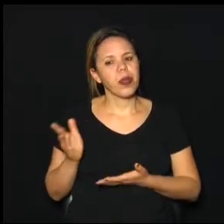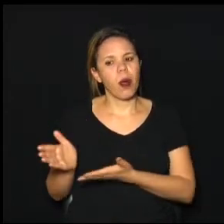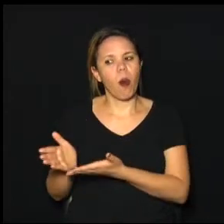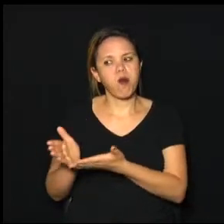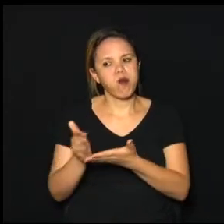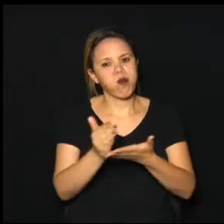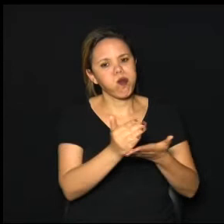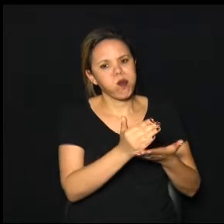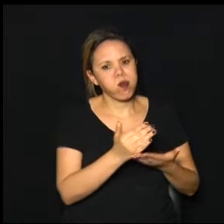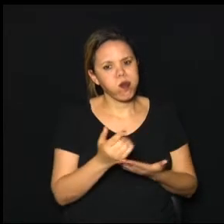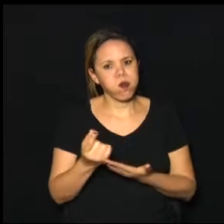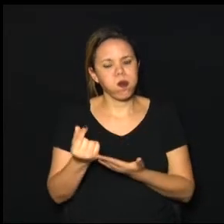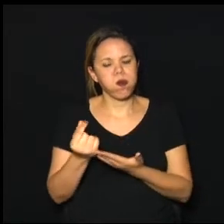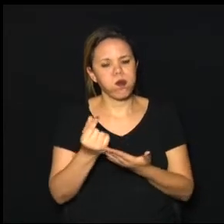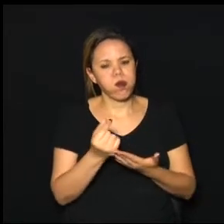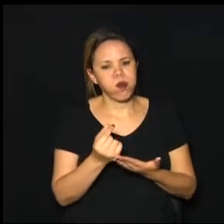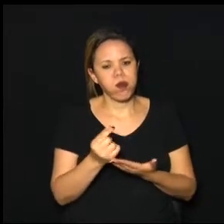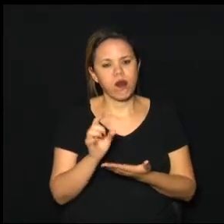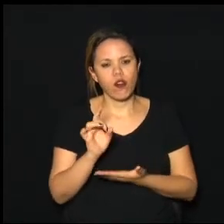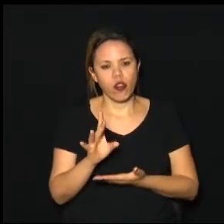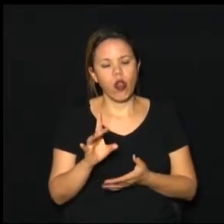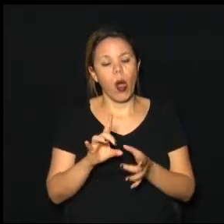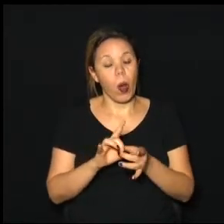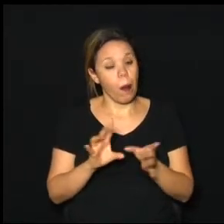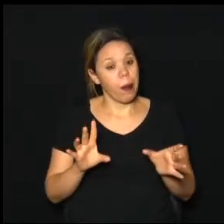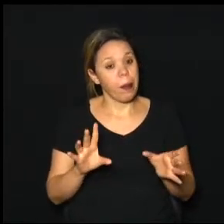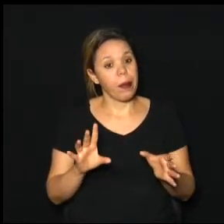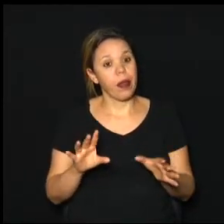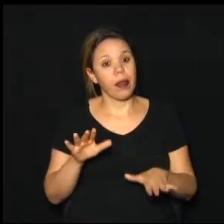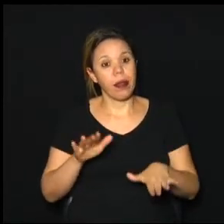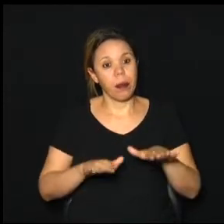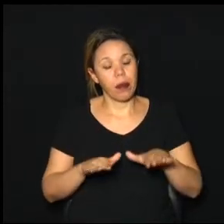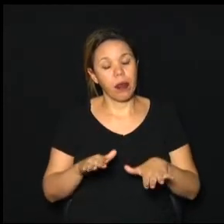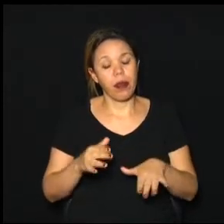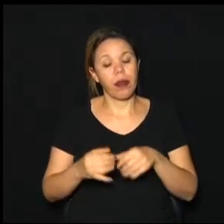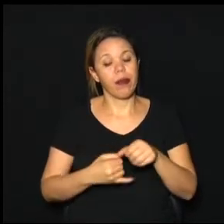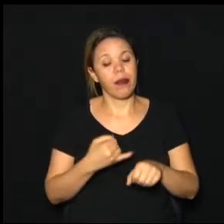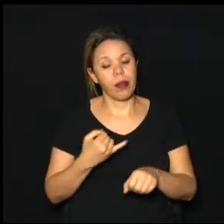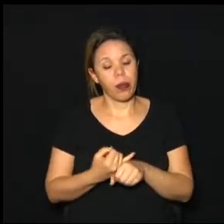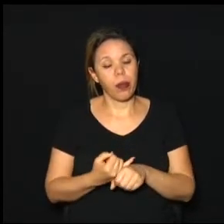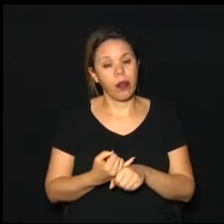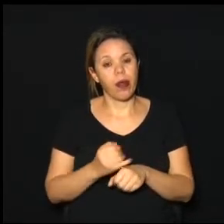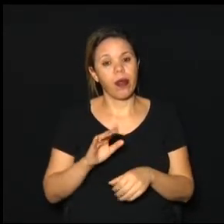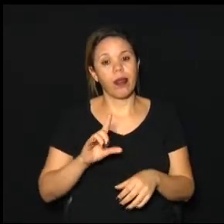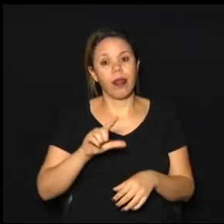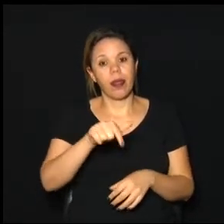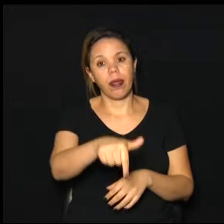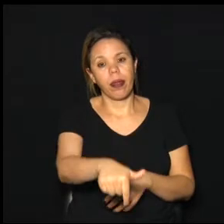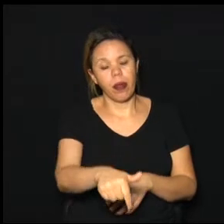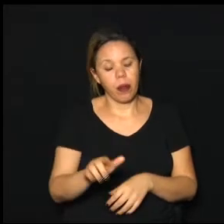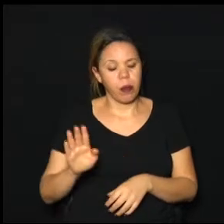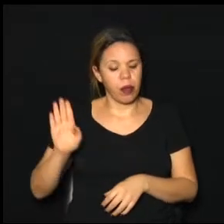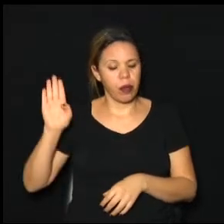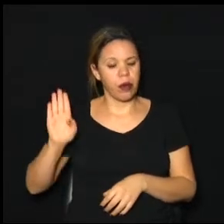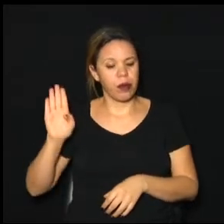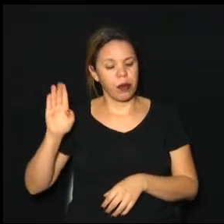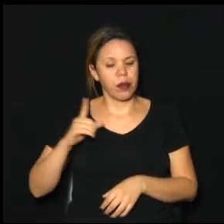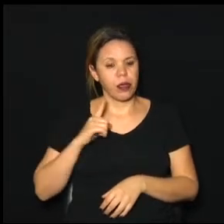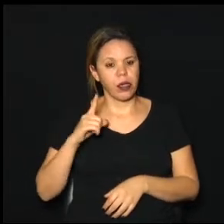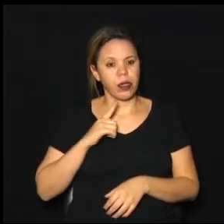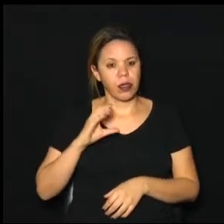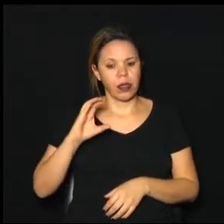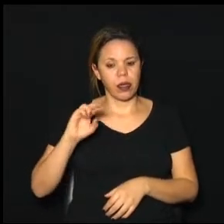de recursos somente é permitida, à exceção da vaquinha virtual, após o candidato ter o